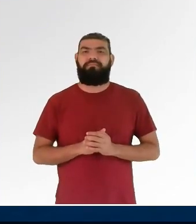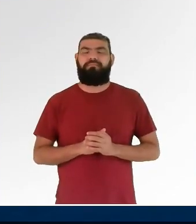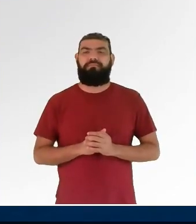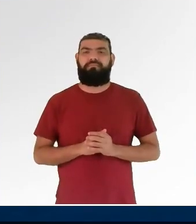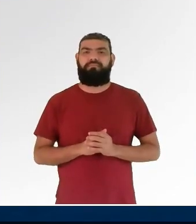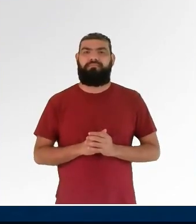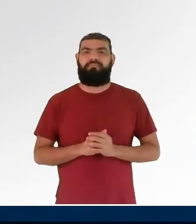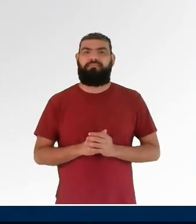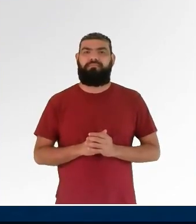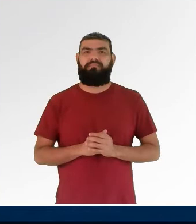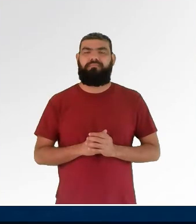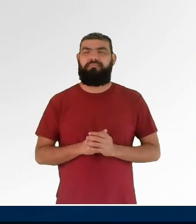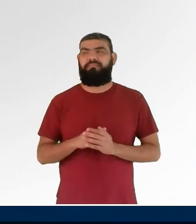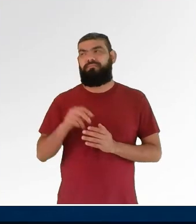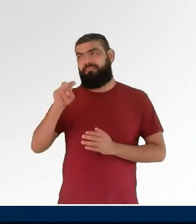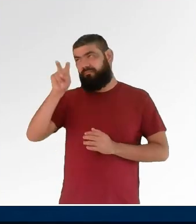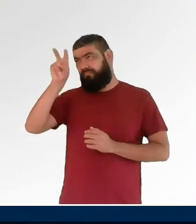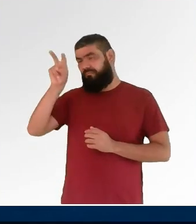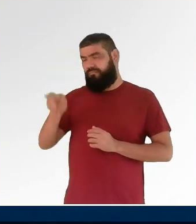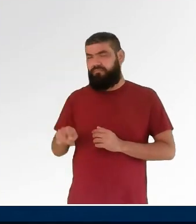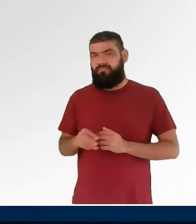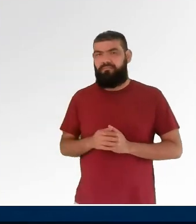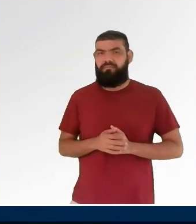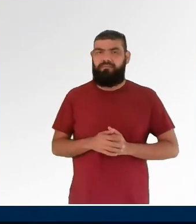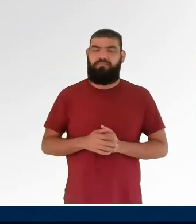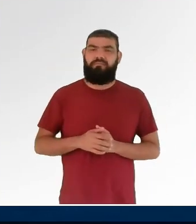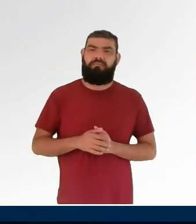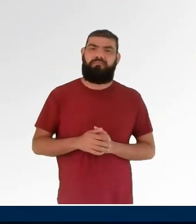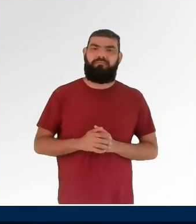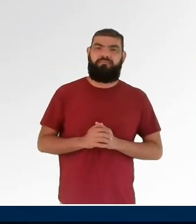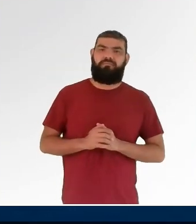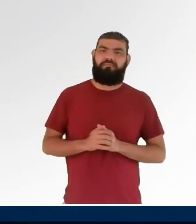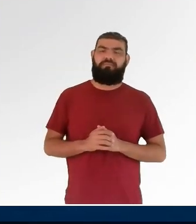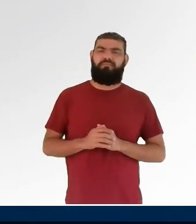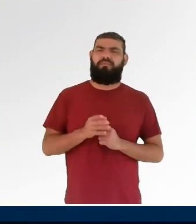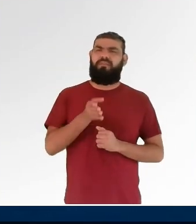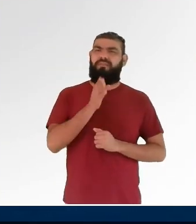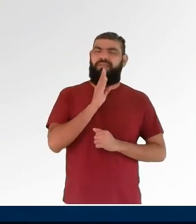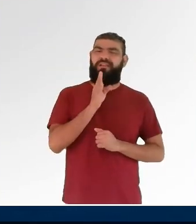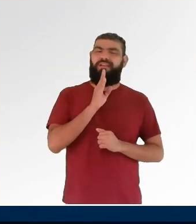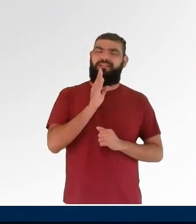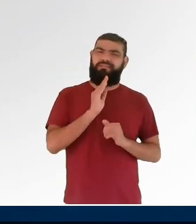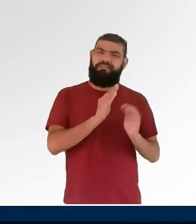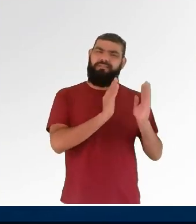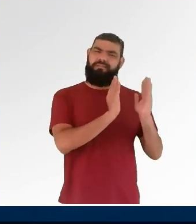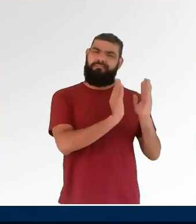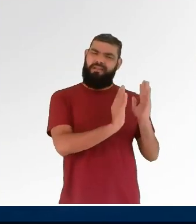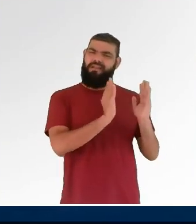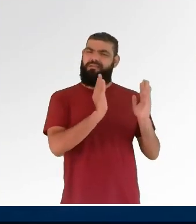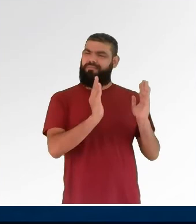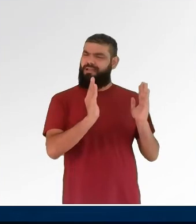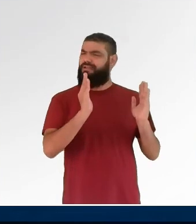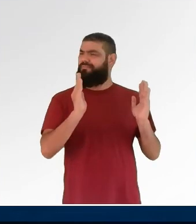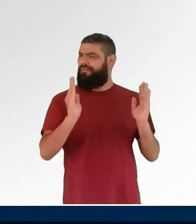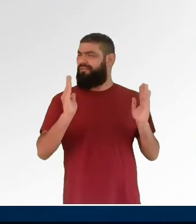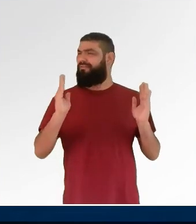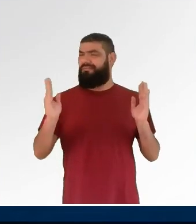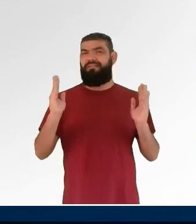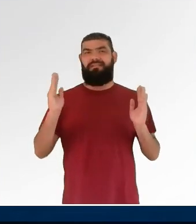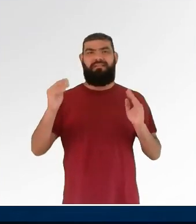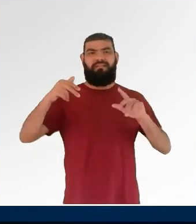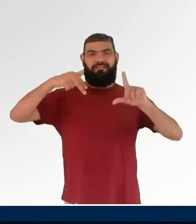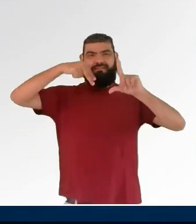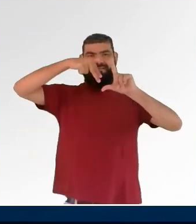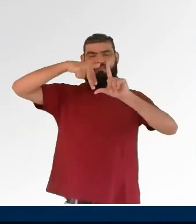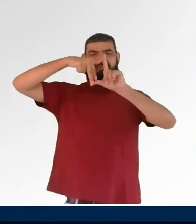narrativa, você já ouviu falar das famosas séries que são transmitidas, estão